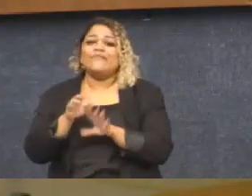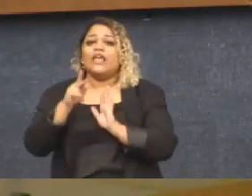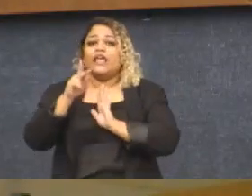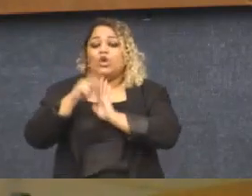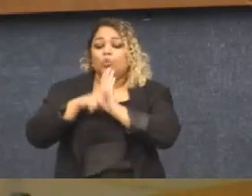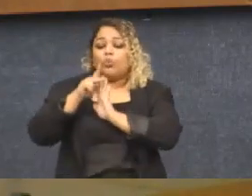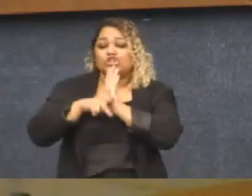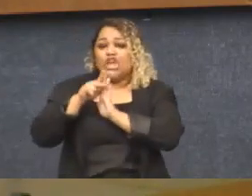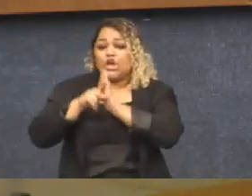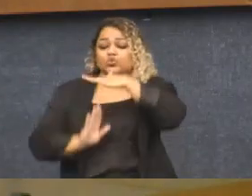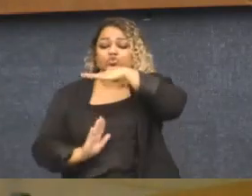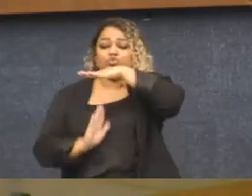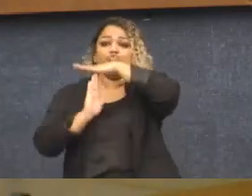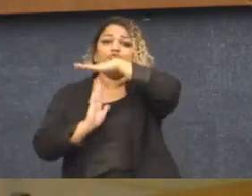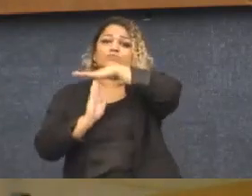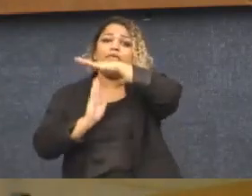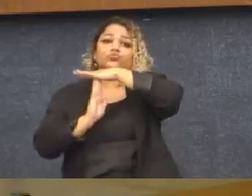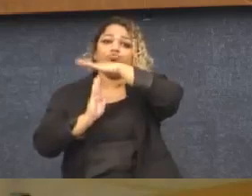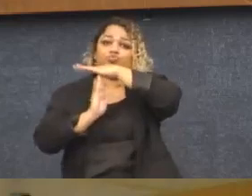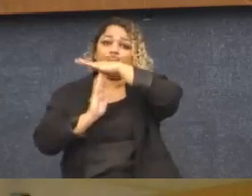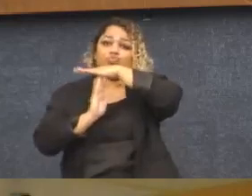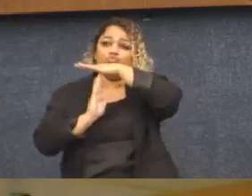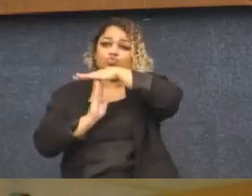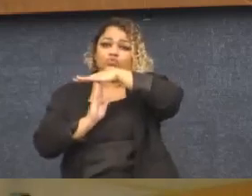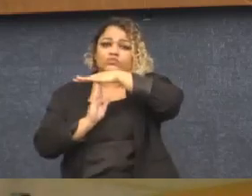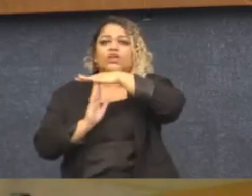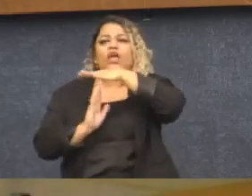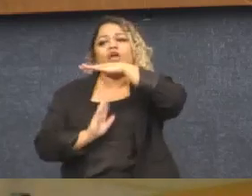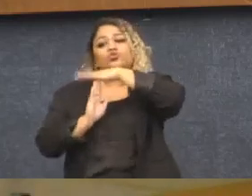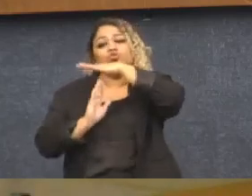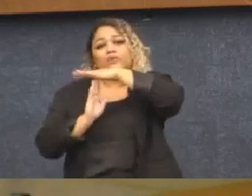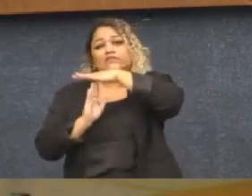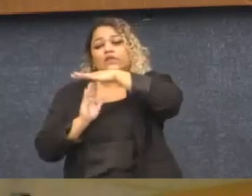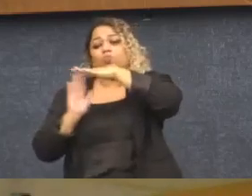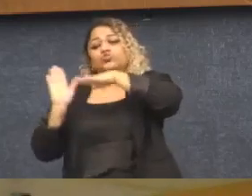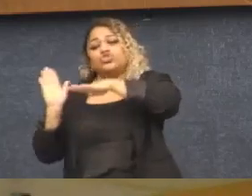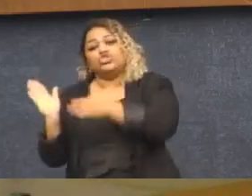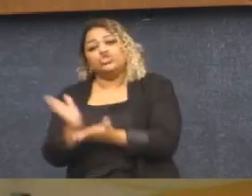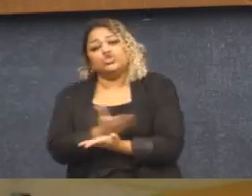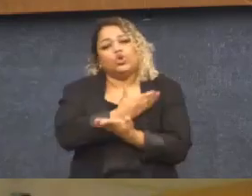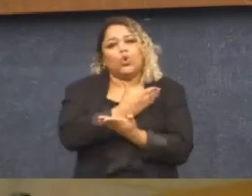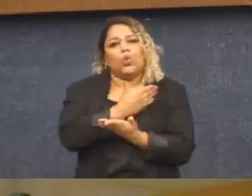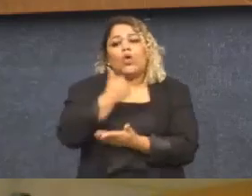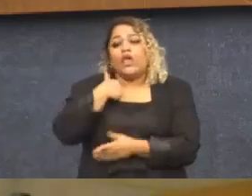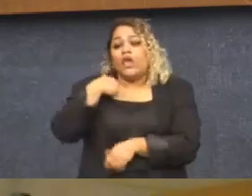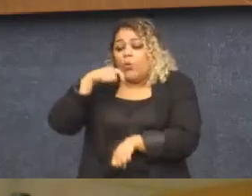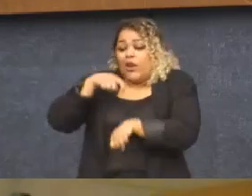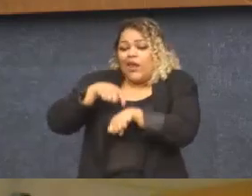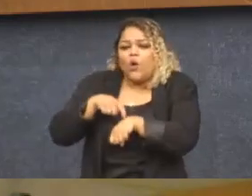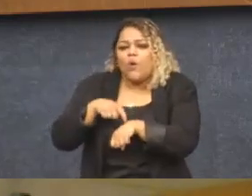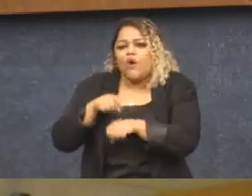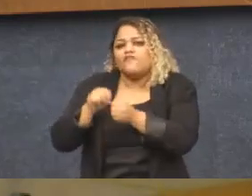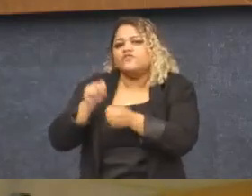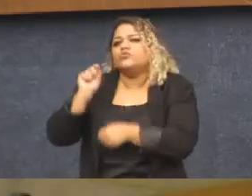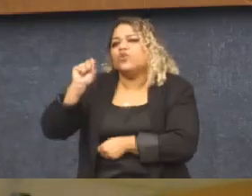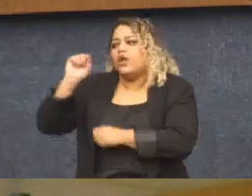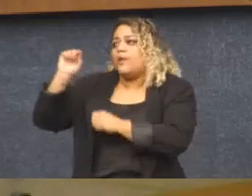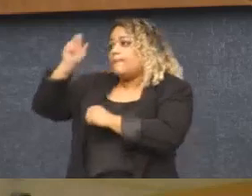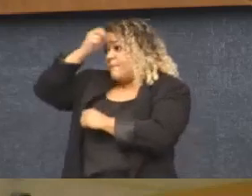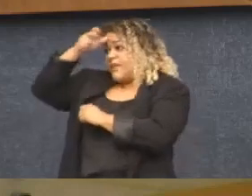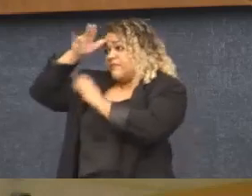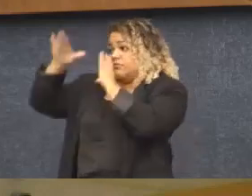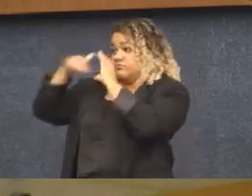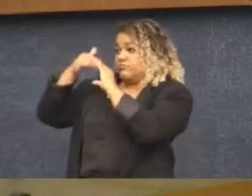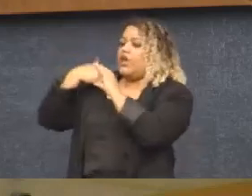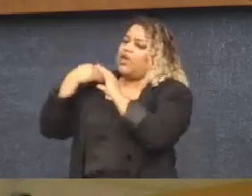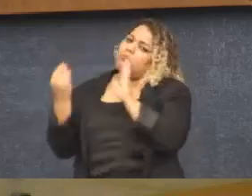estava suspenso. Aí tirou-se a suspensão. O que eu fiz imediatamente quando o prefeito me pediu para pautar o projeto?